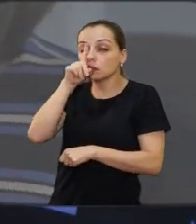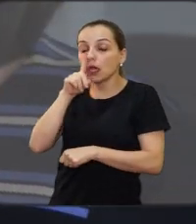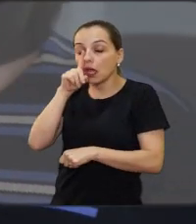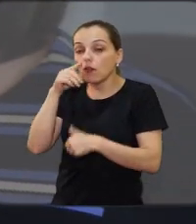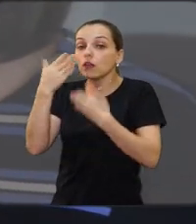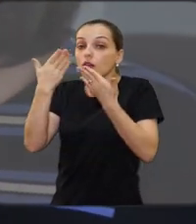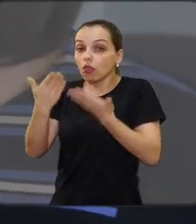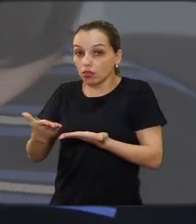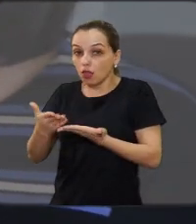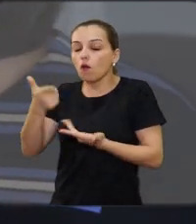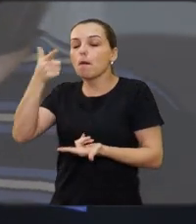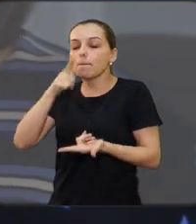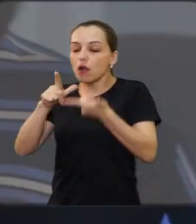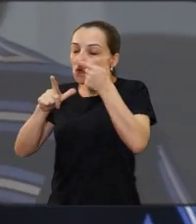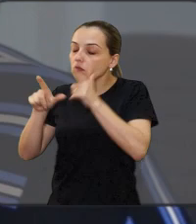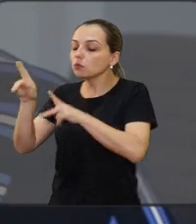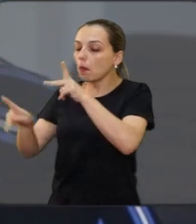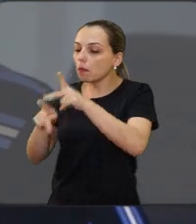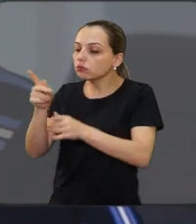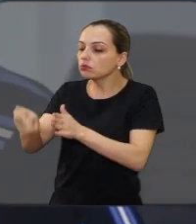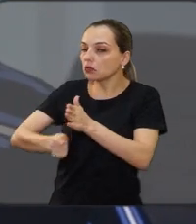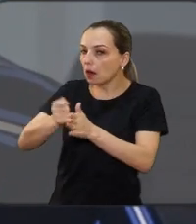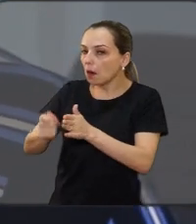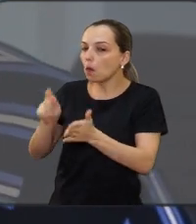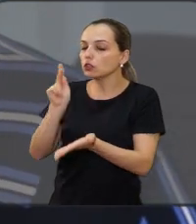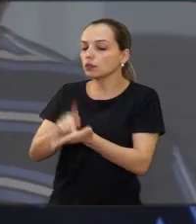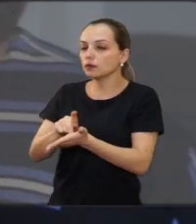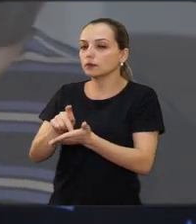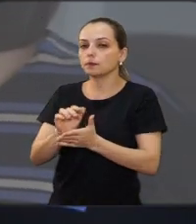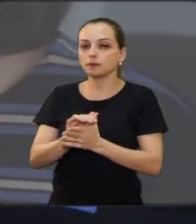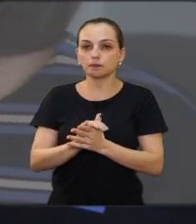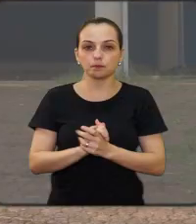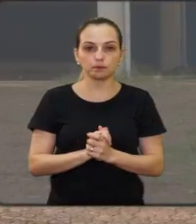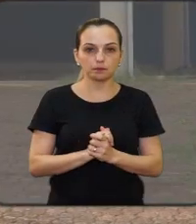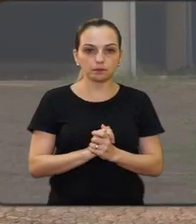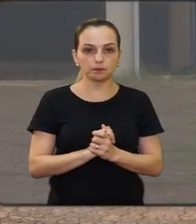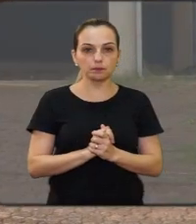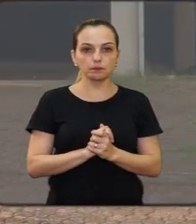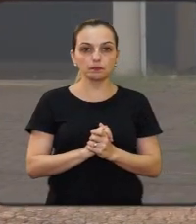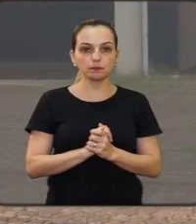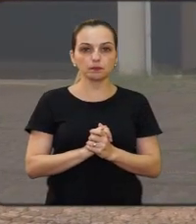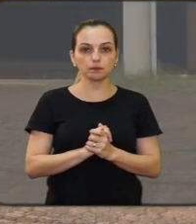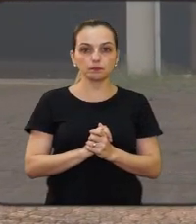nível de complexidade maior. Então vai ser uma grande conquista para a população araraquarense.